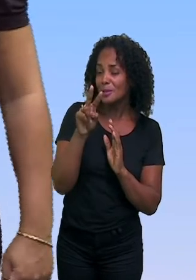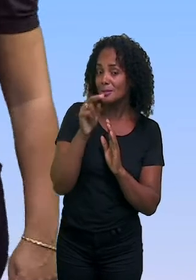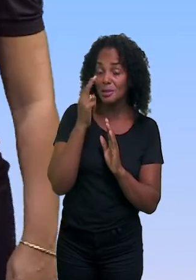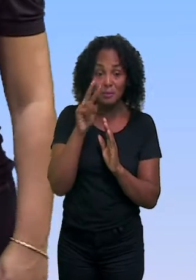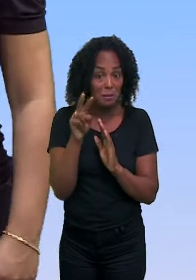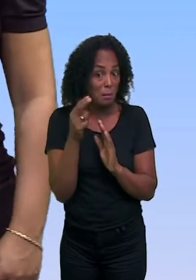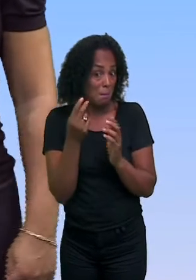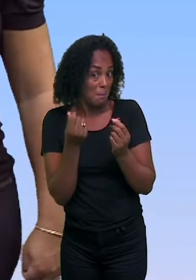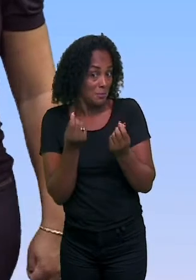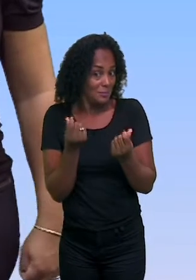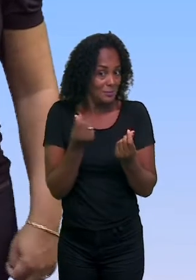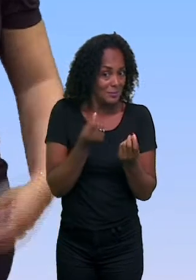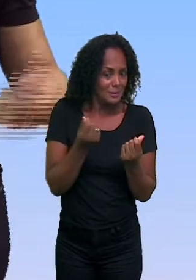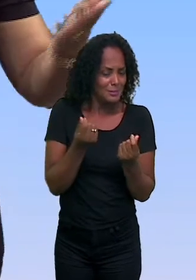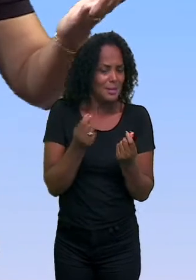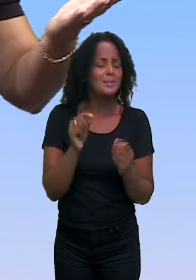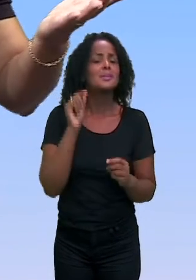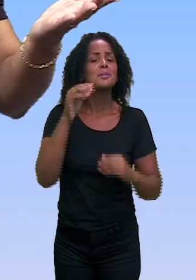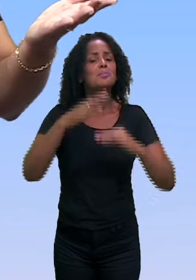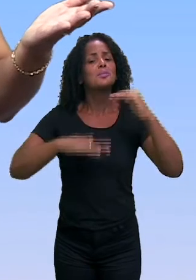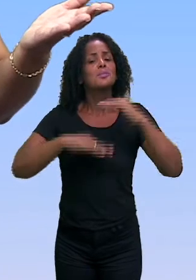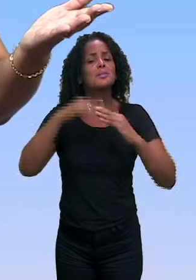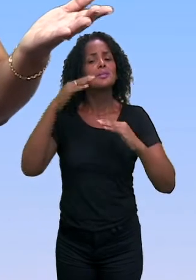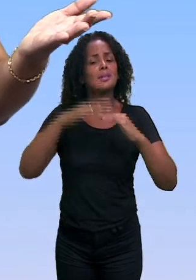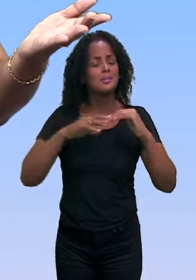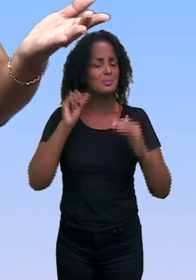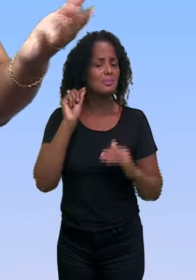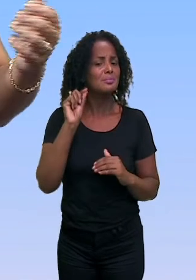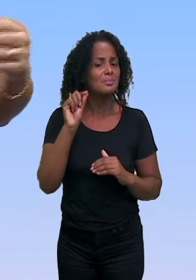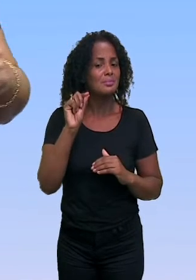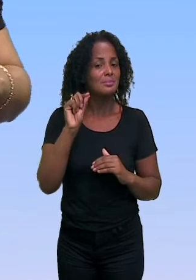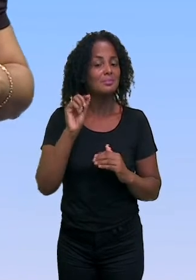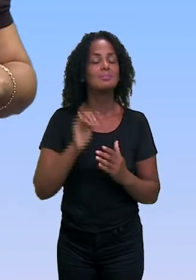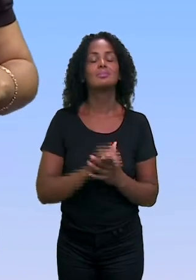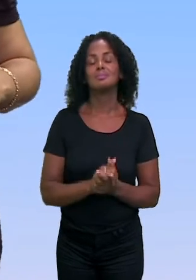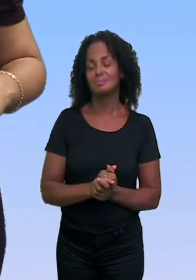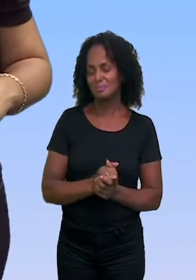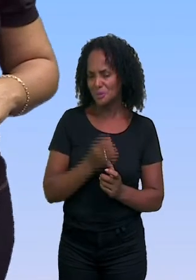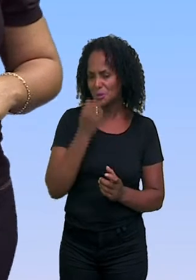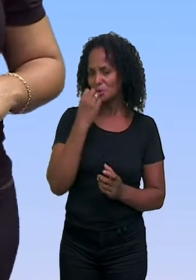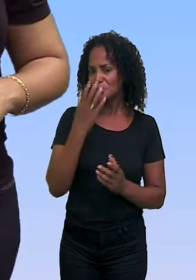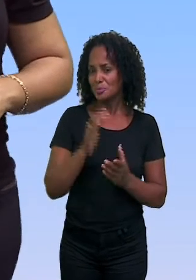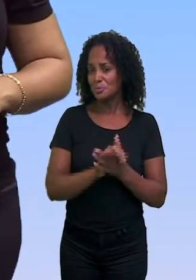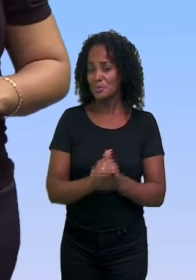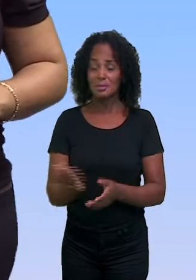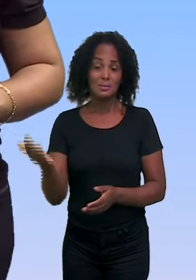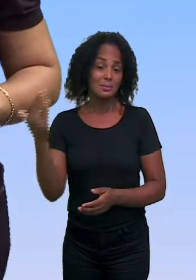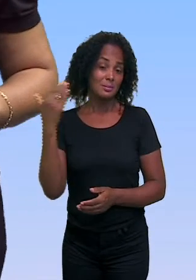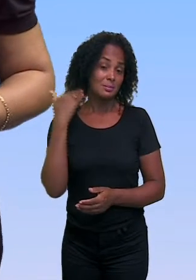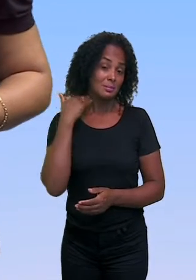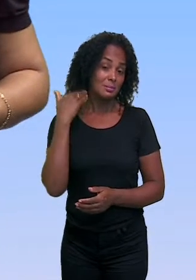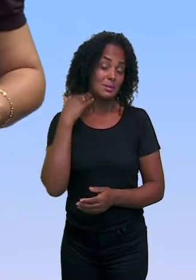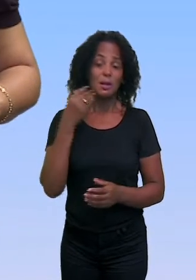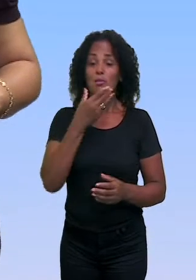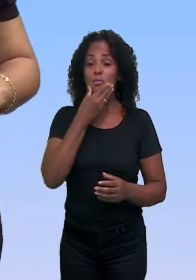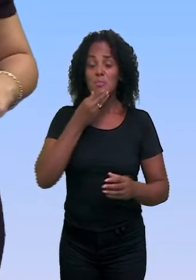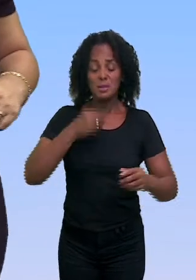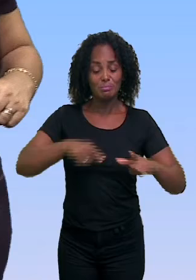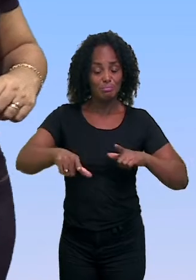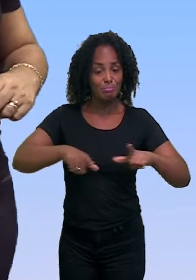dinheiro e quem que profissão é essa gente a muito bem o bancário